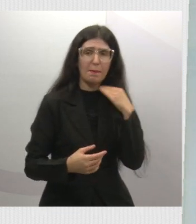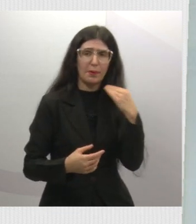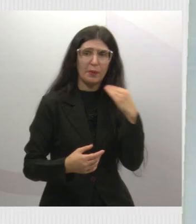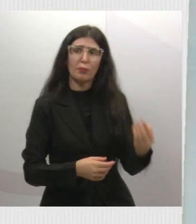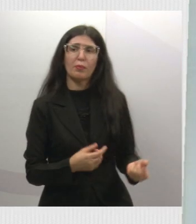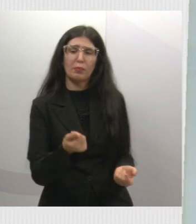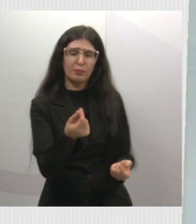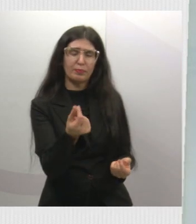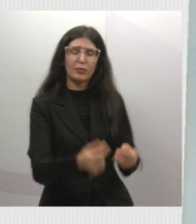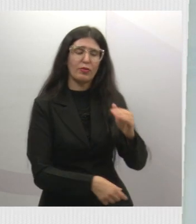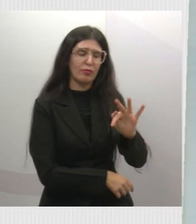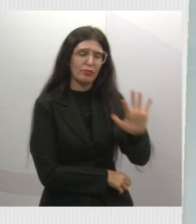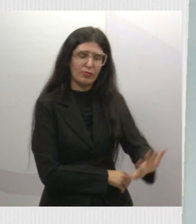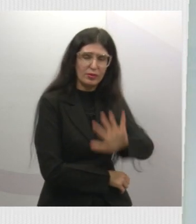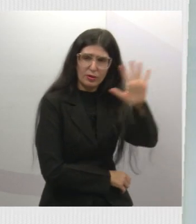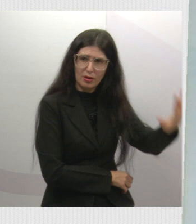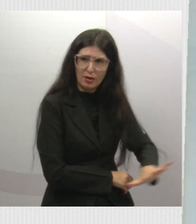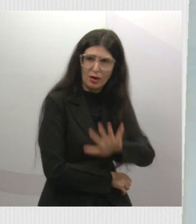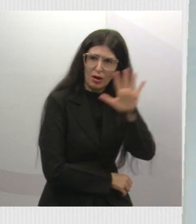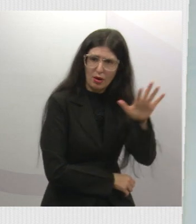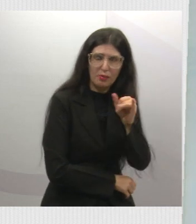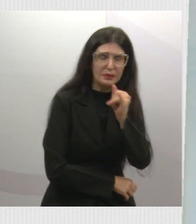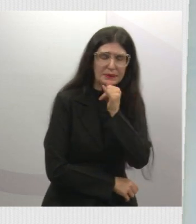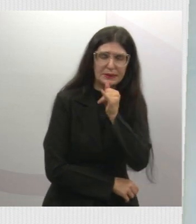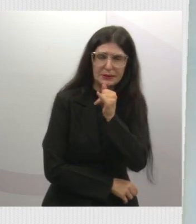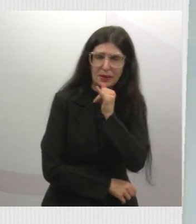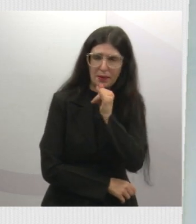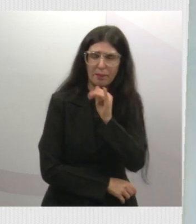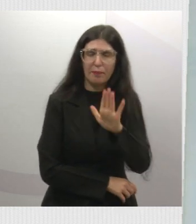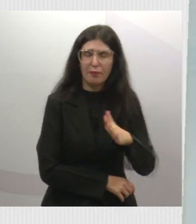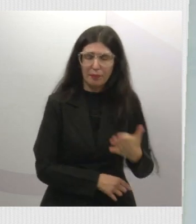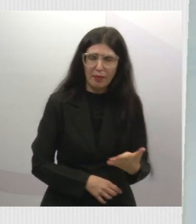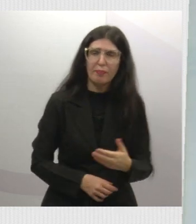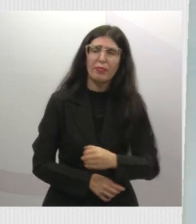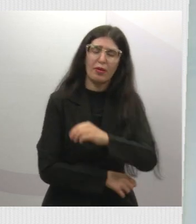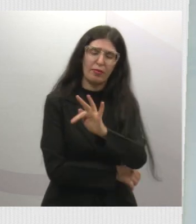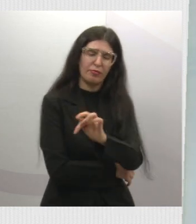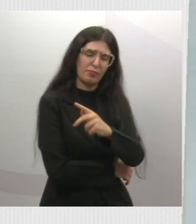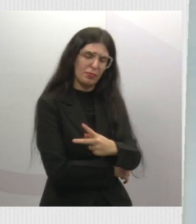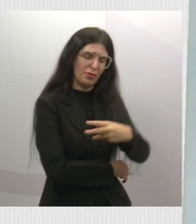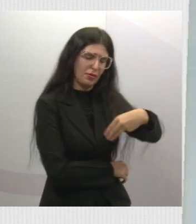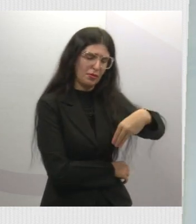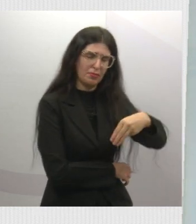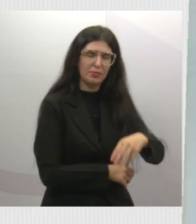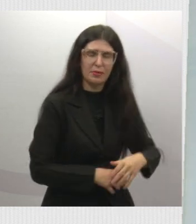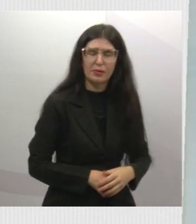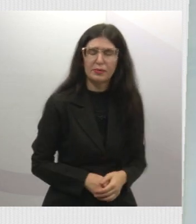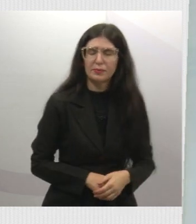federais, que alguns exemplos podemos contar com FPM,